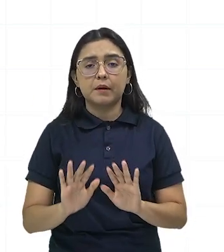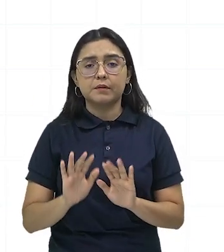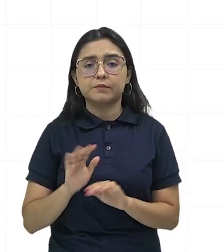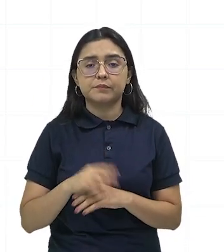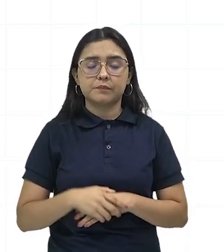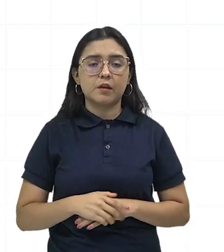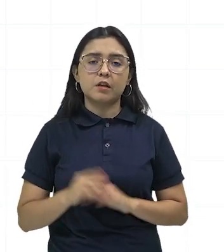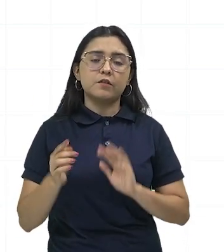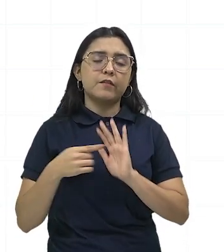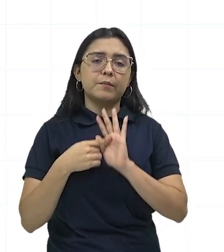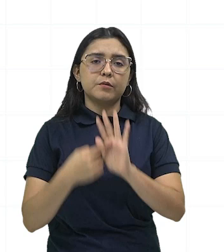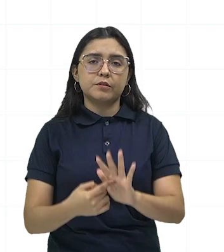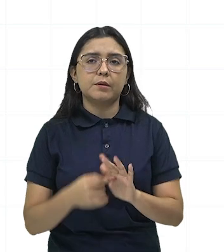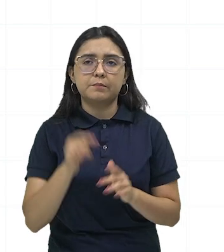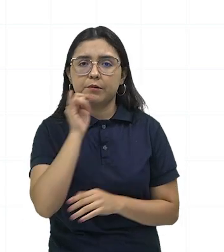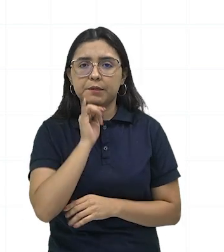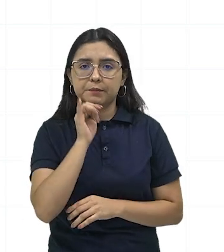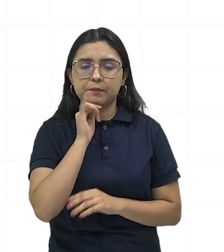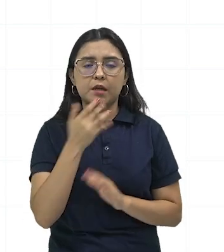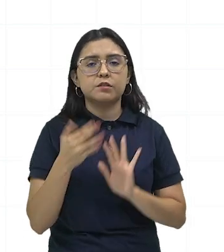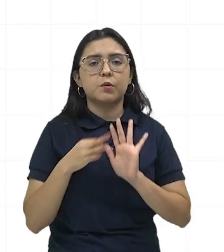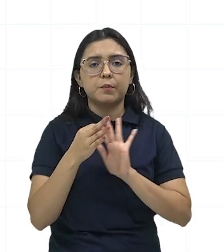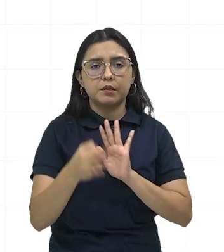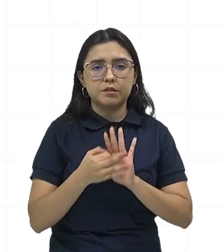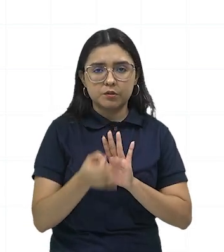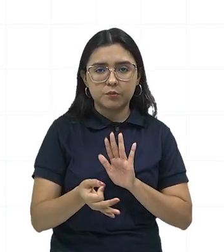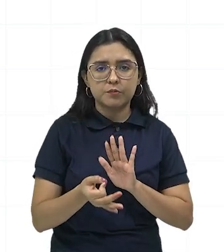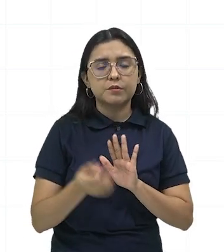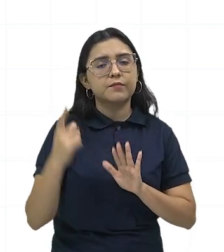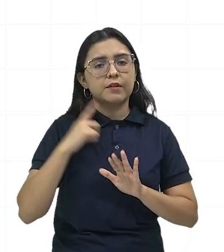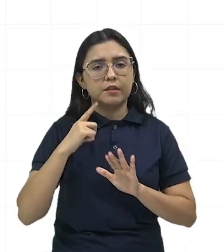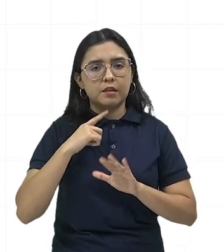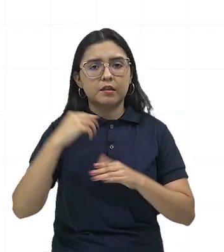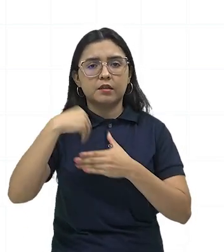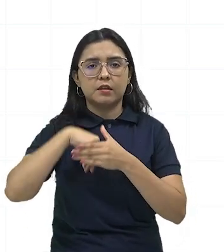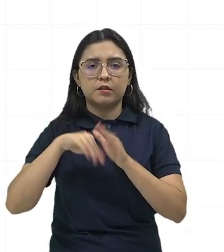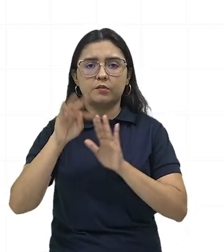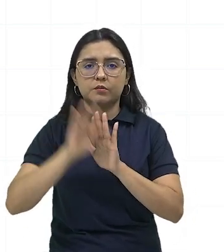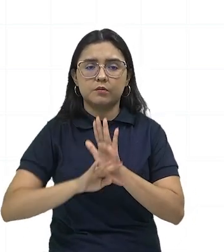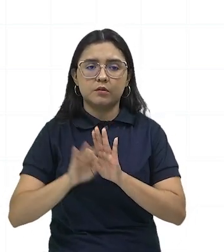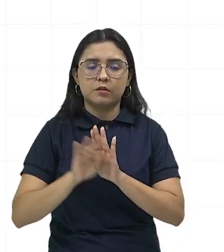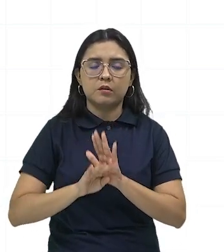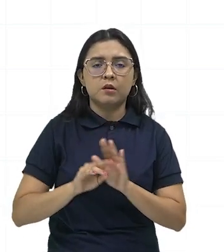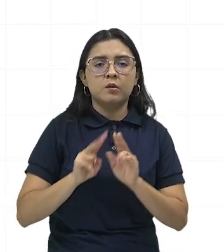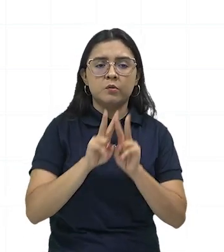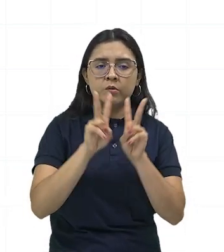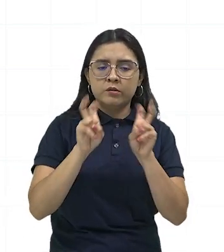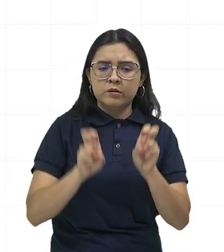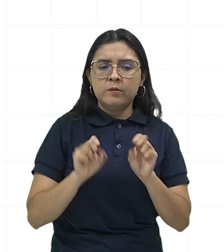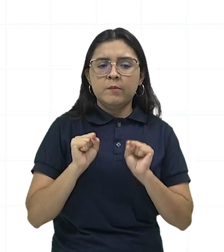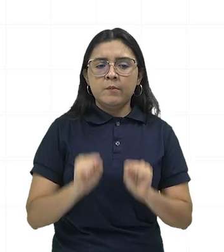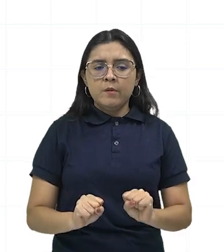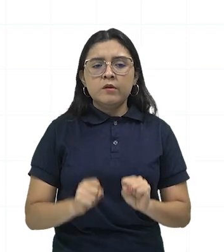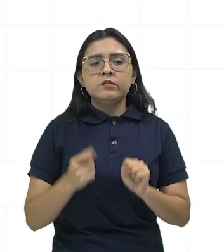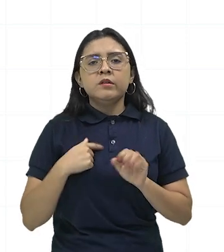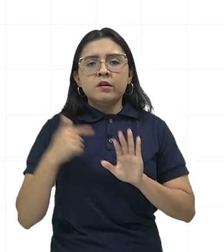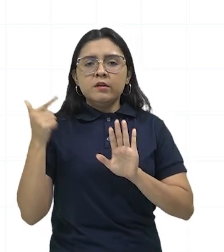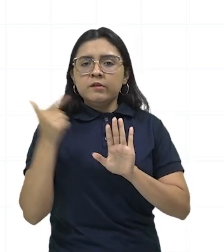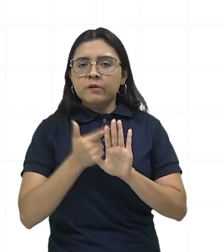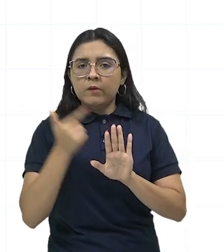vai apresentar, por exemplo, as suas argumentações que serão desenvolvidas. Ou o título ele pode justamente ser